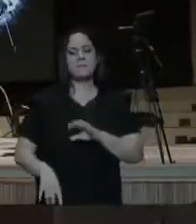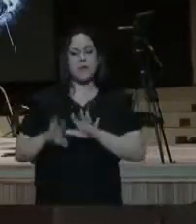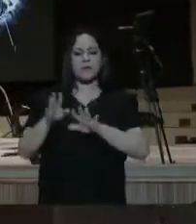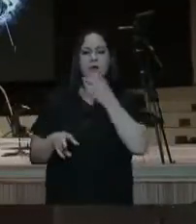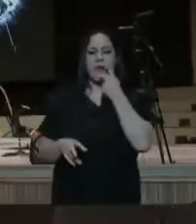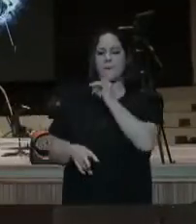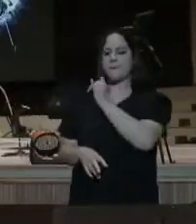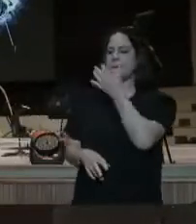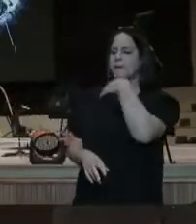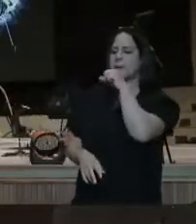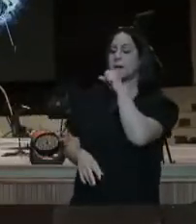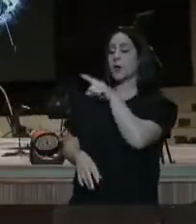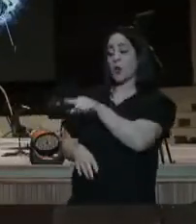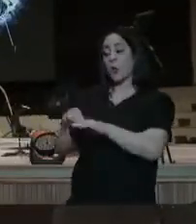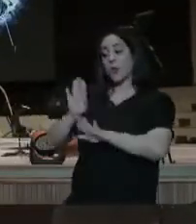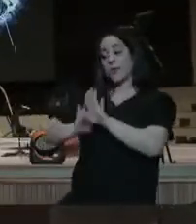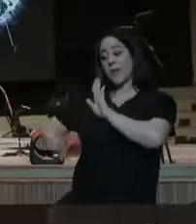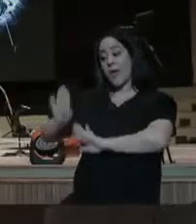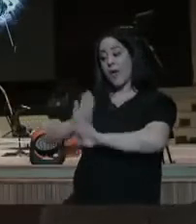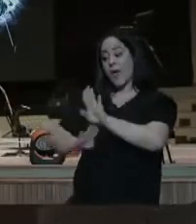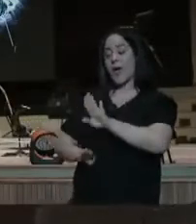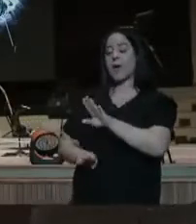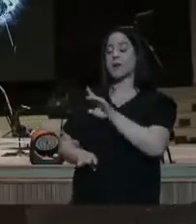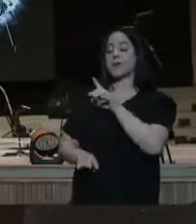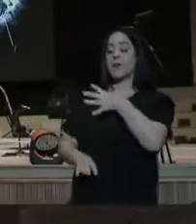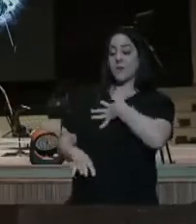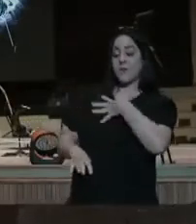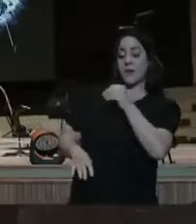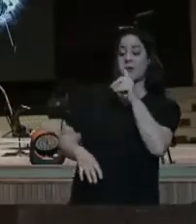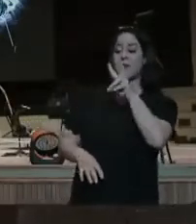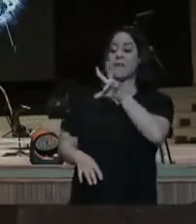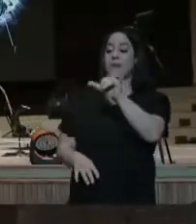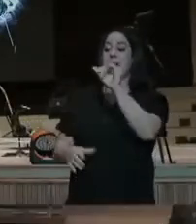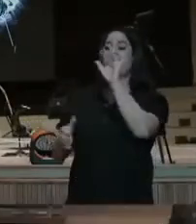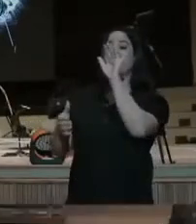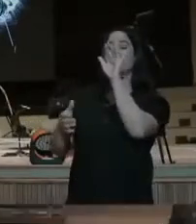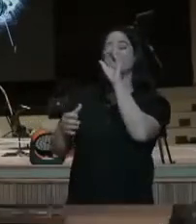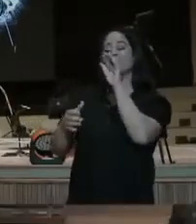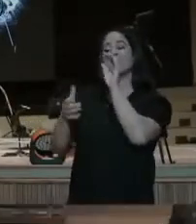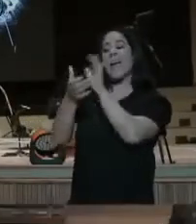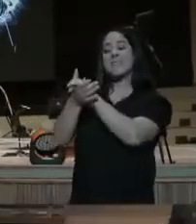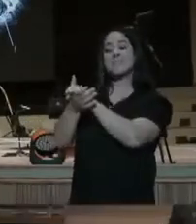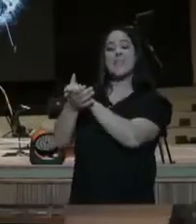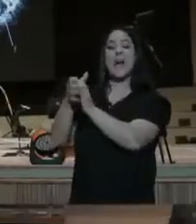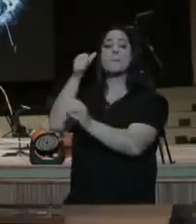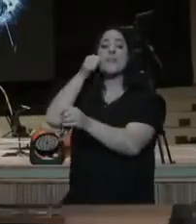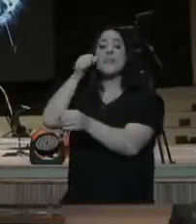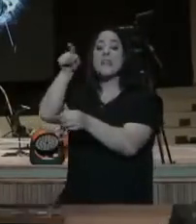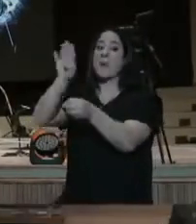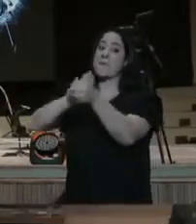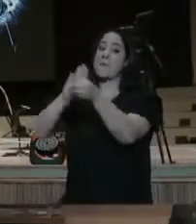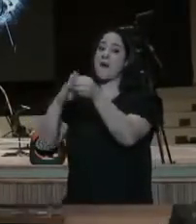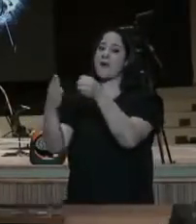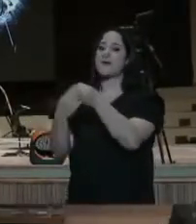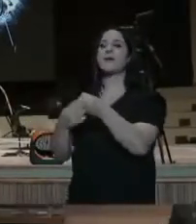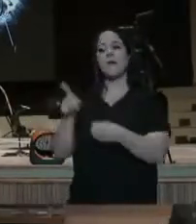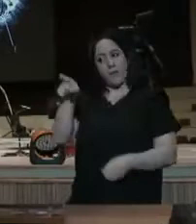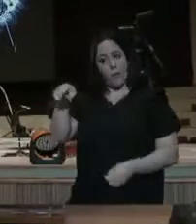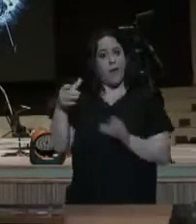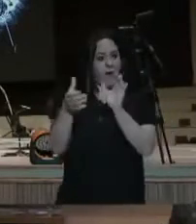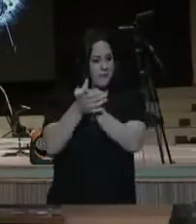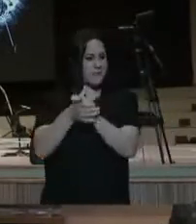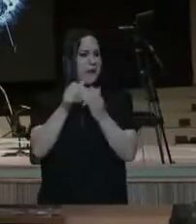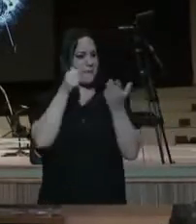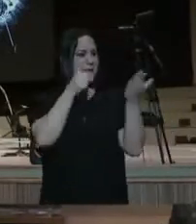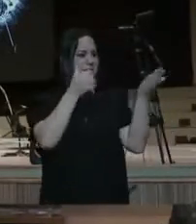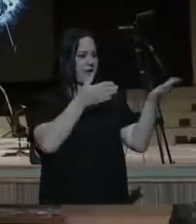os meninos vão crescer lá no chile vão casar com as meninas do angelim ao preconceito no caso do menino do agile